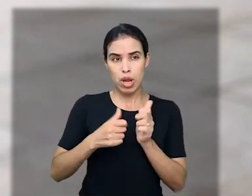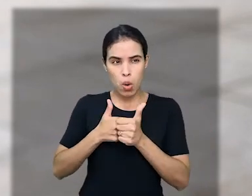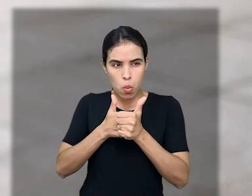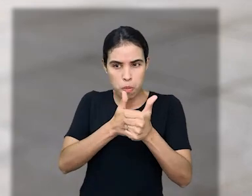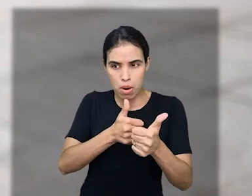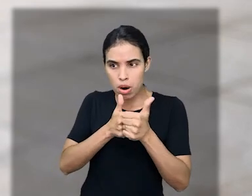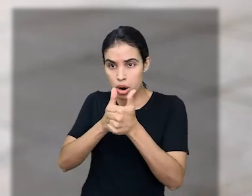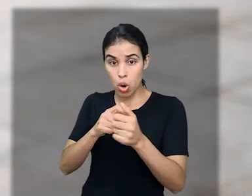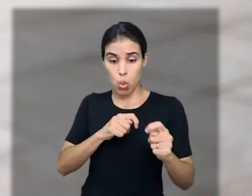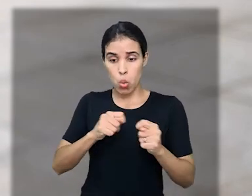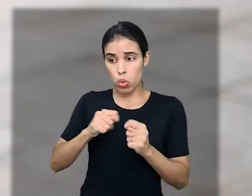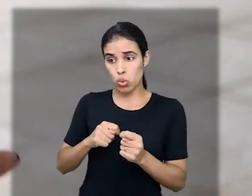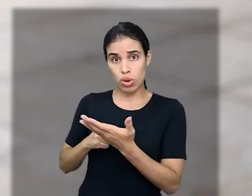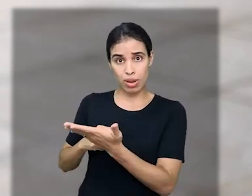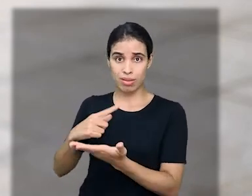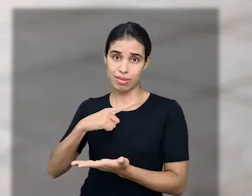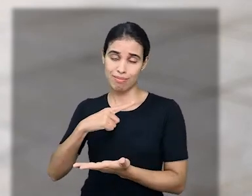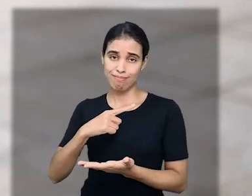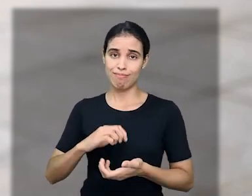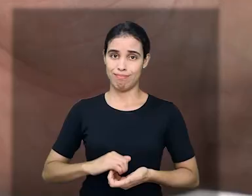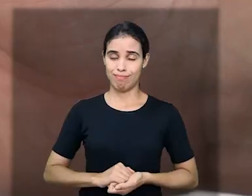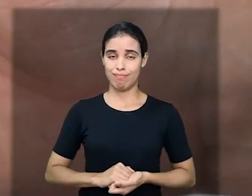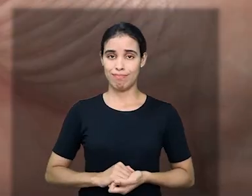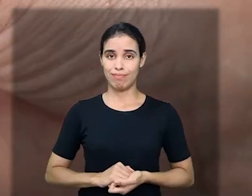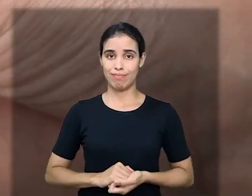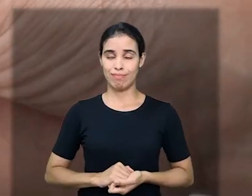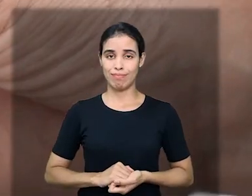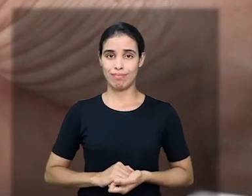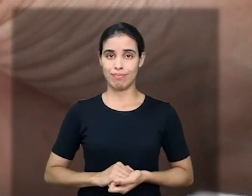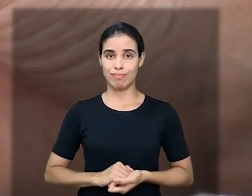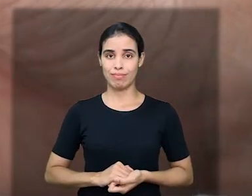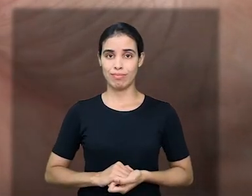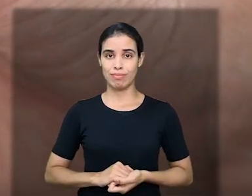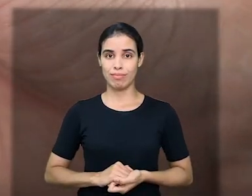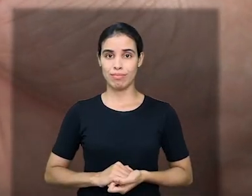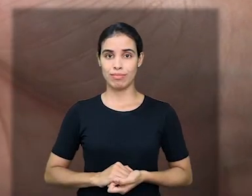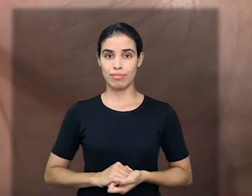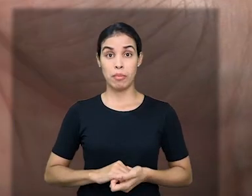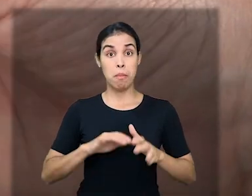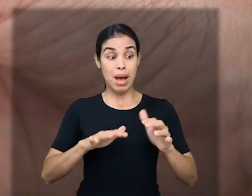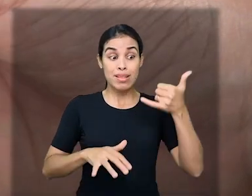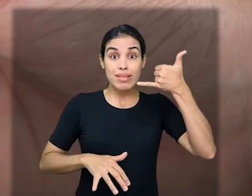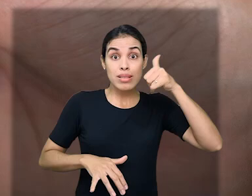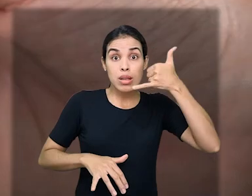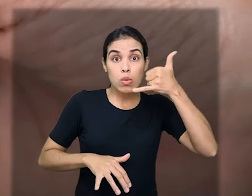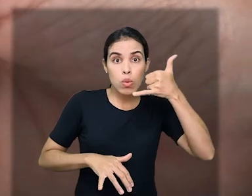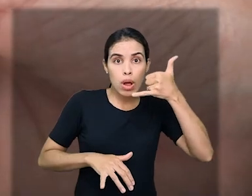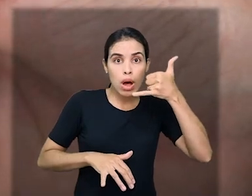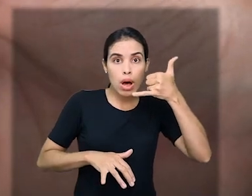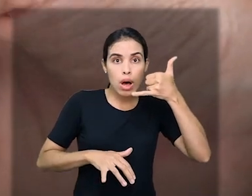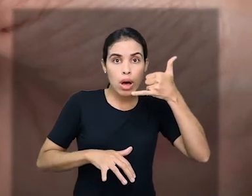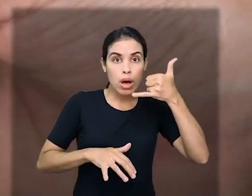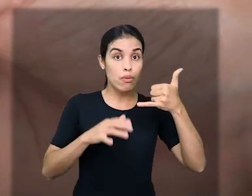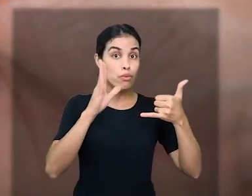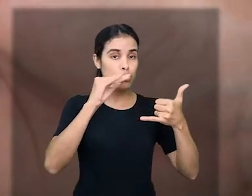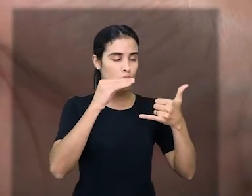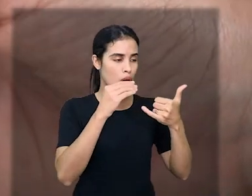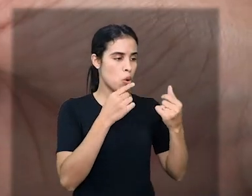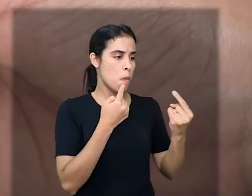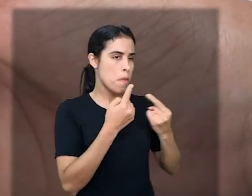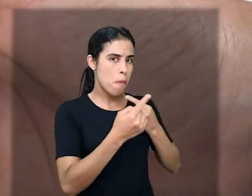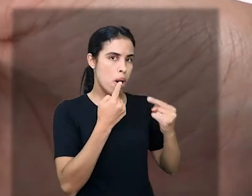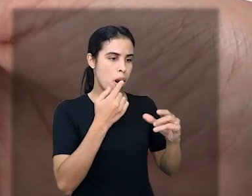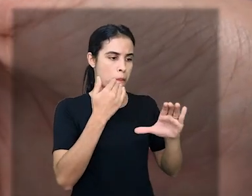acompanhamento do que o funcionário está fazendo dentro do computador da empresa. Por outro lado, se as conversas estiverem no aparelho particular